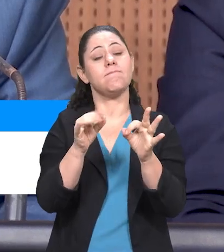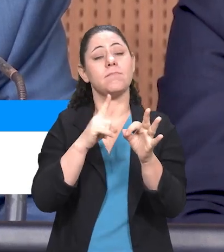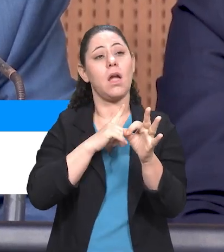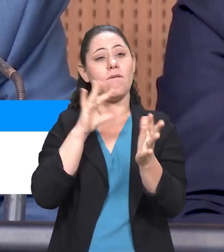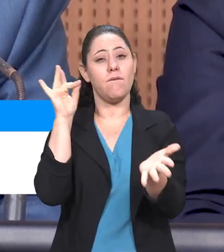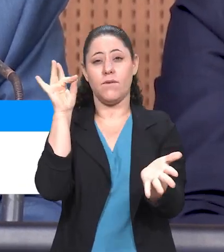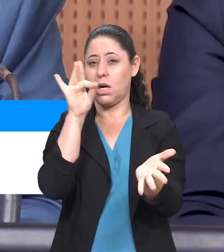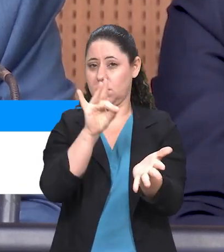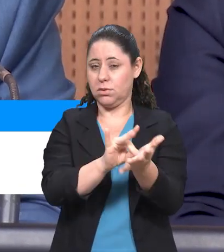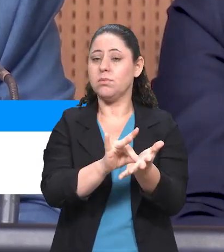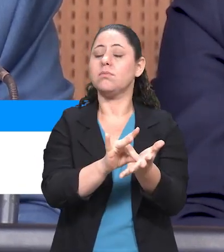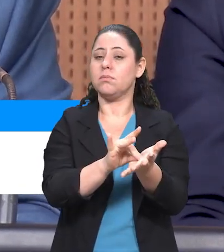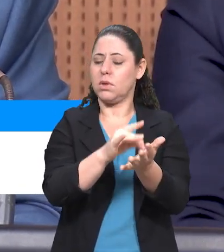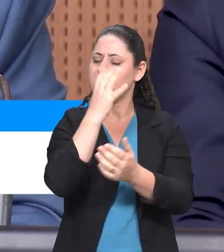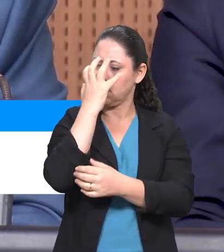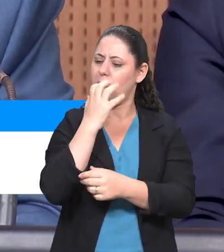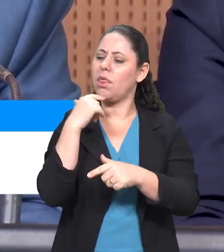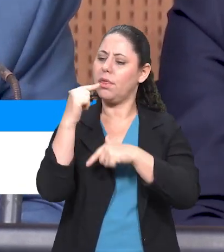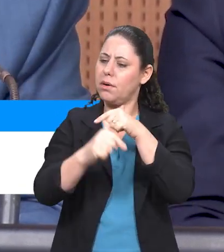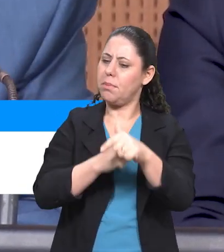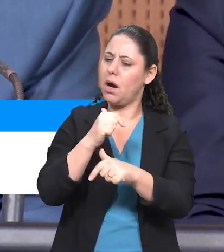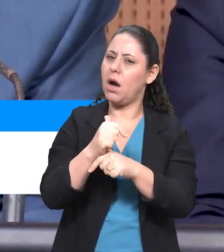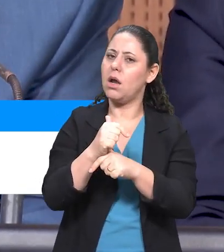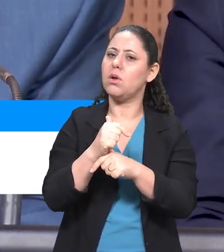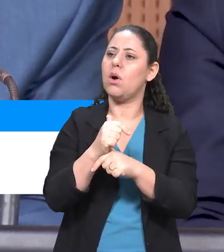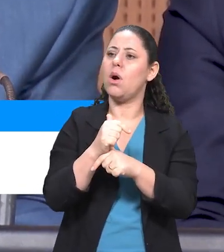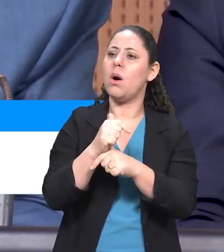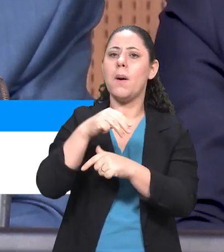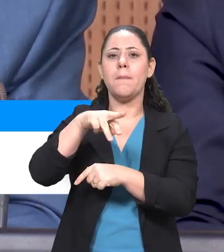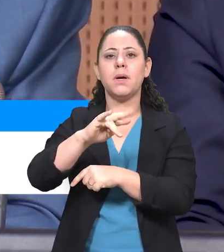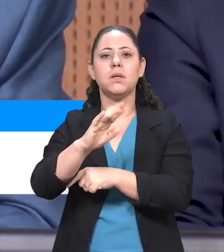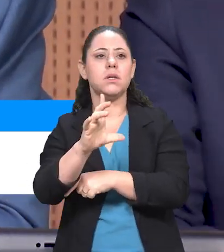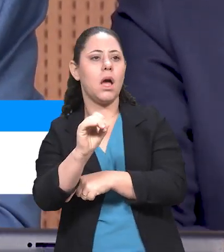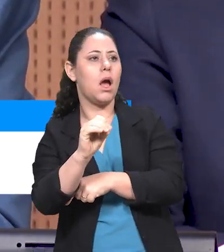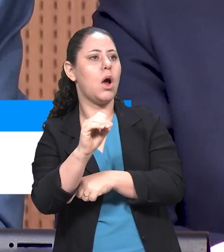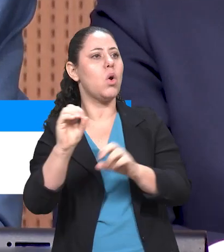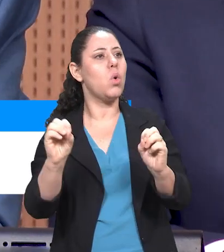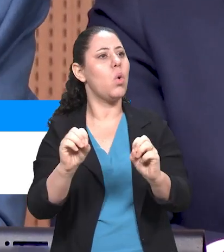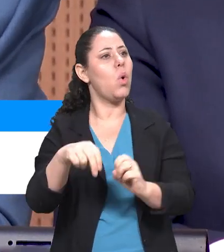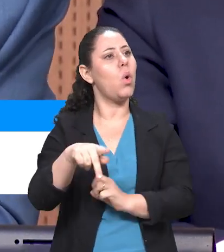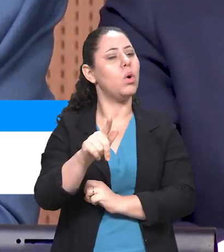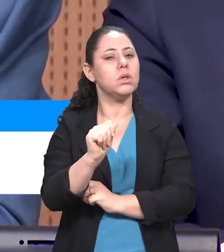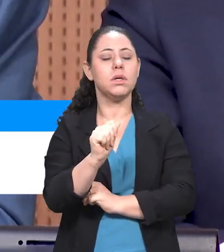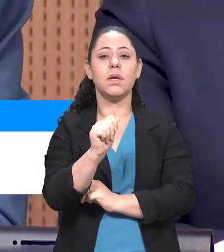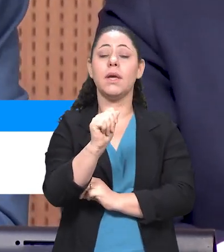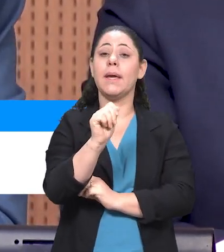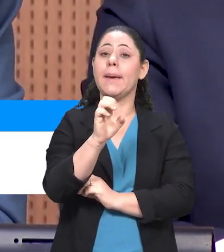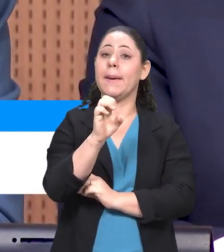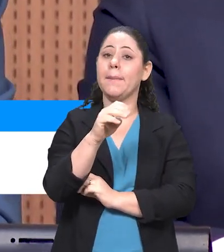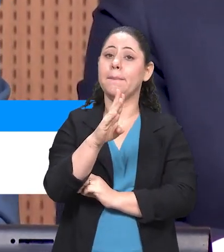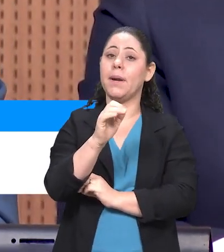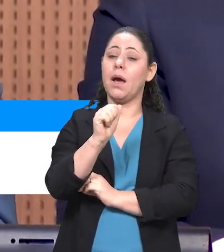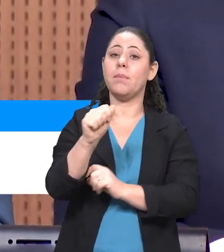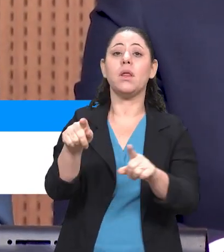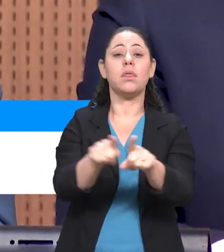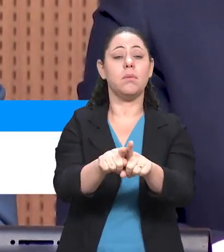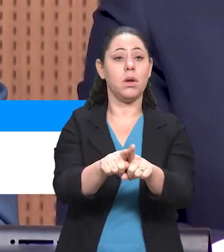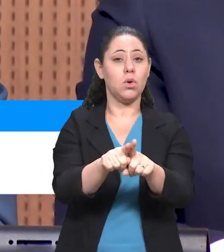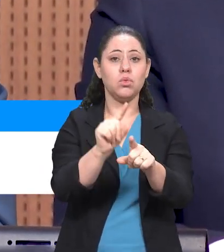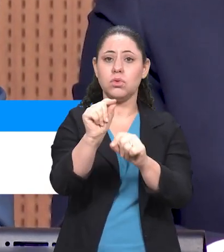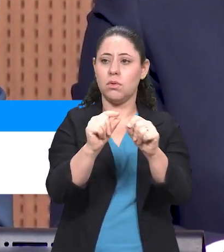Legislativa com certeza eh aí inclusive com a manifestação do Marcelo das ons da própria